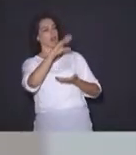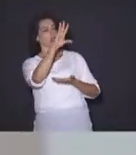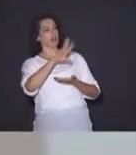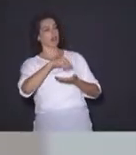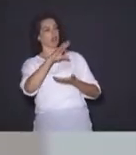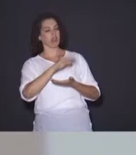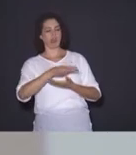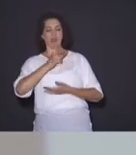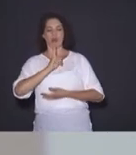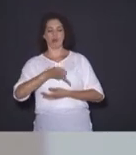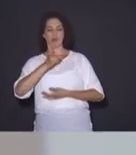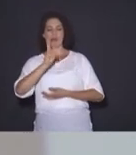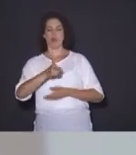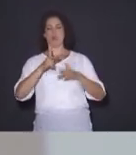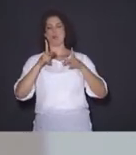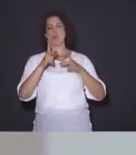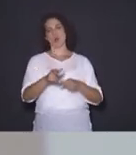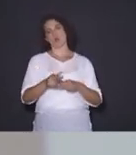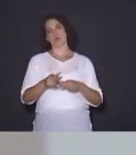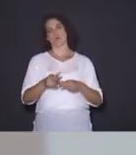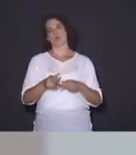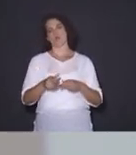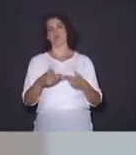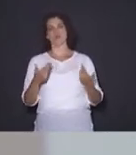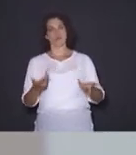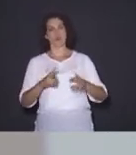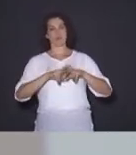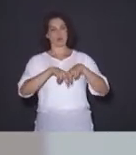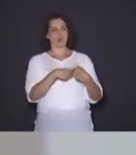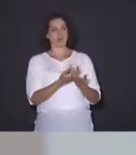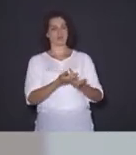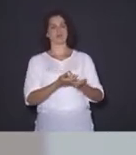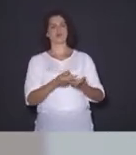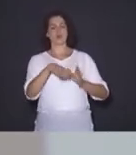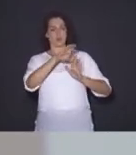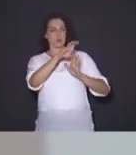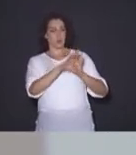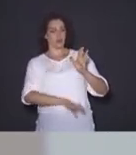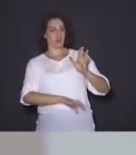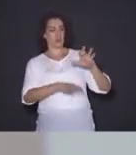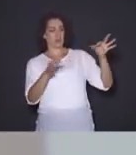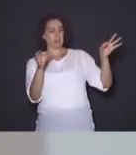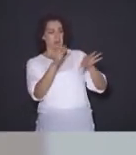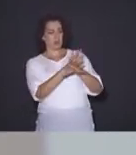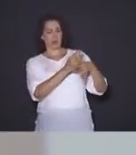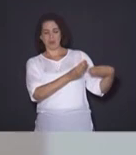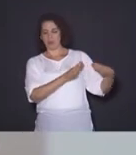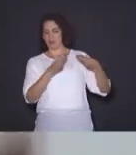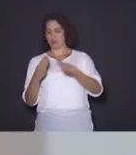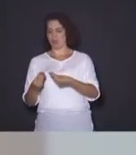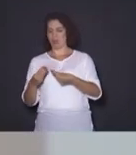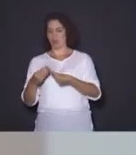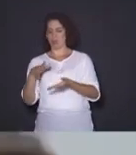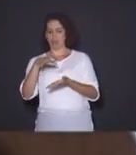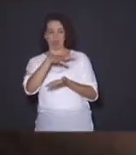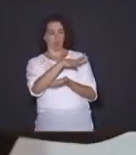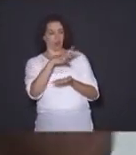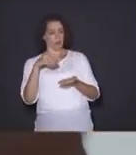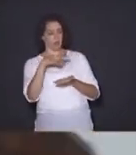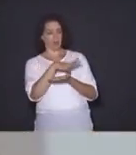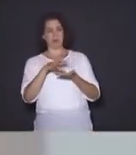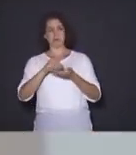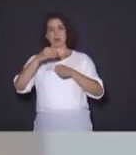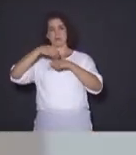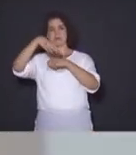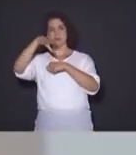que foi determinado pelas editoras pelo pelos currículos pelos manuais ou o que é pior pelo